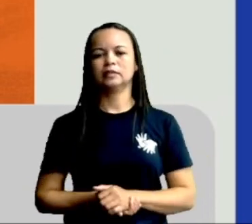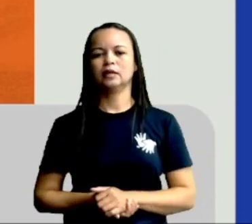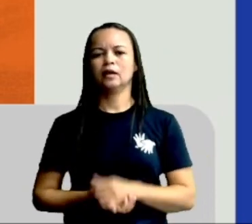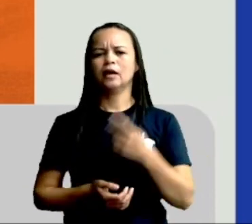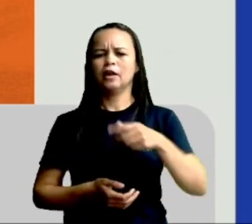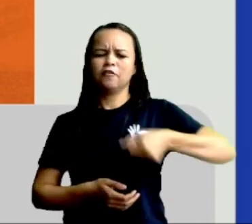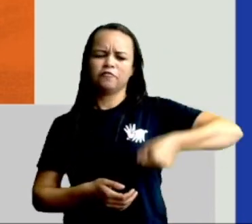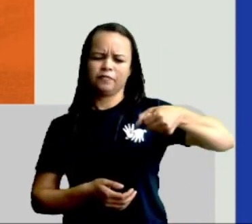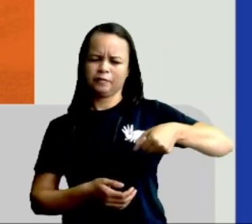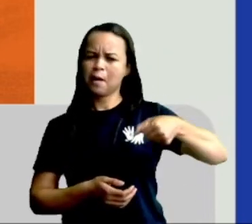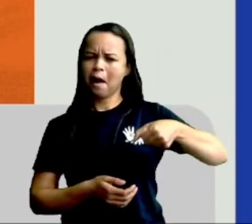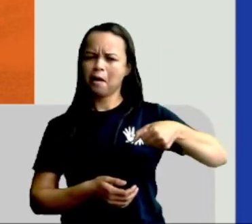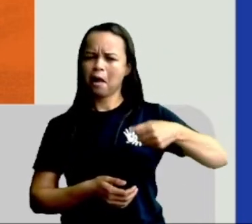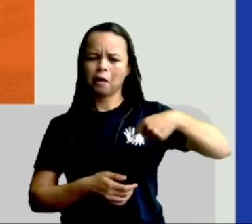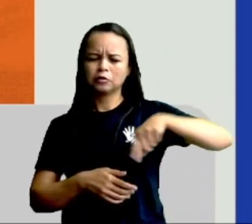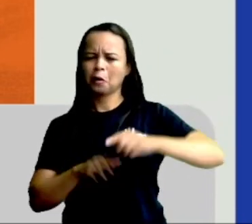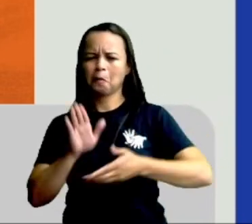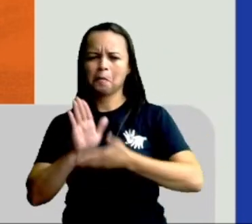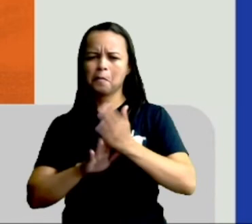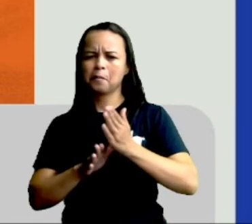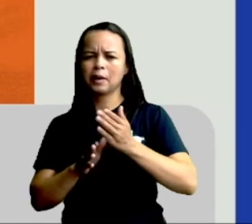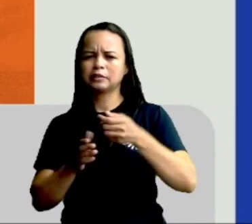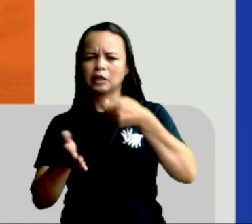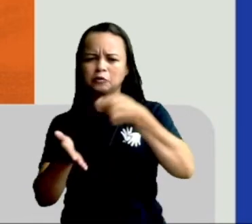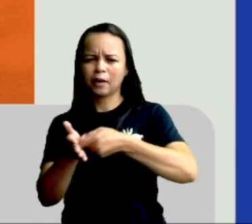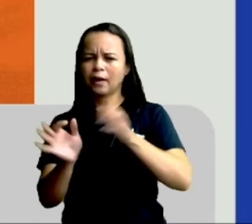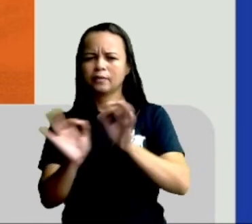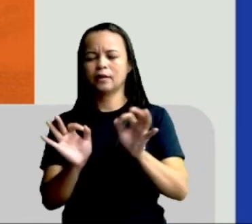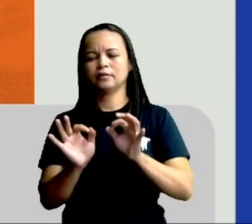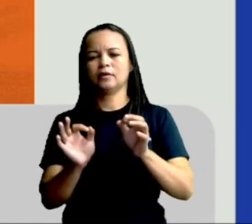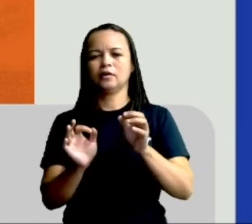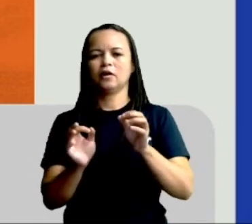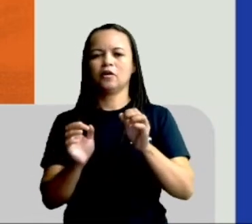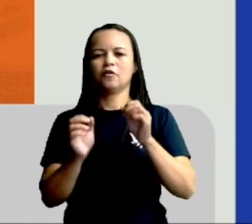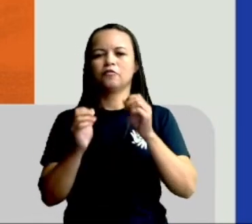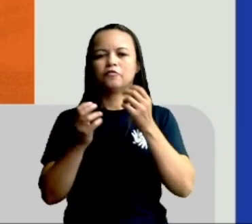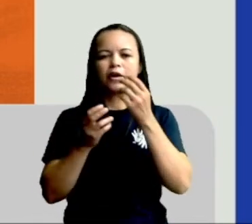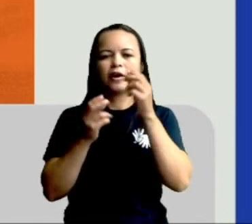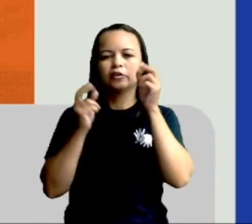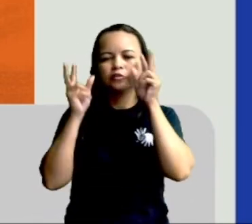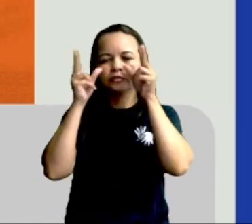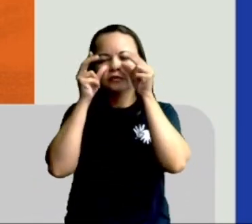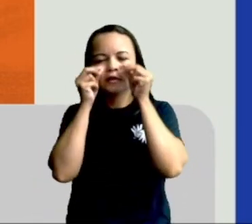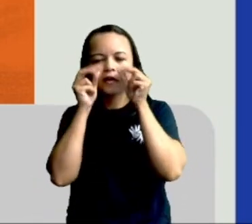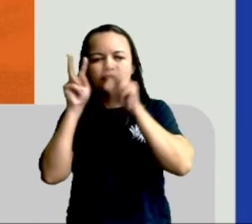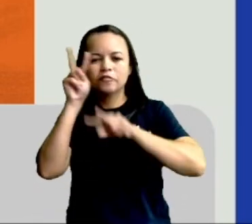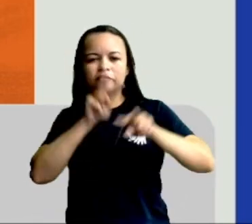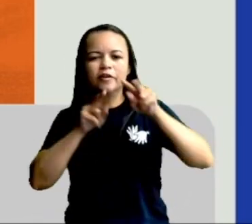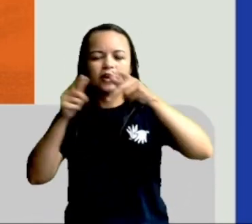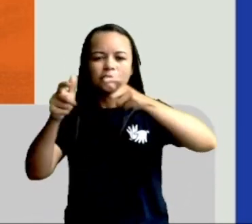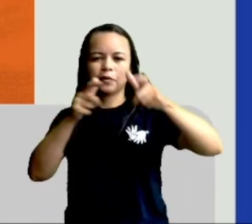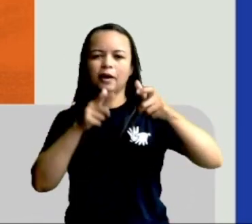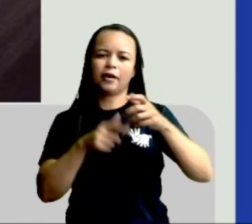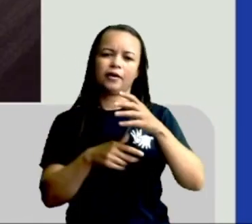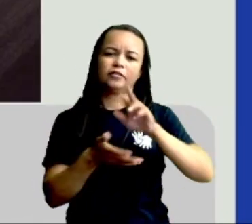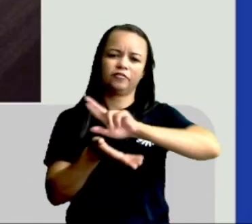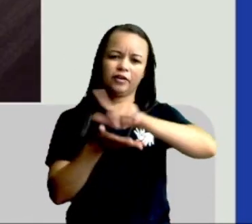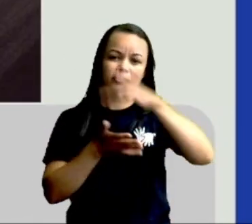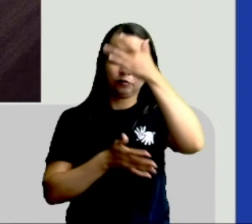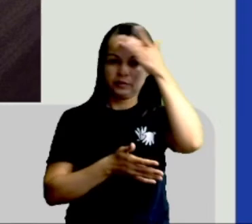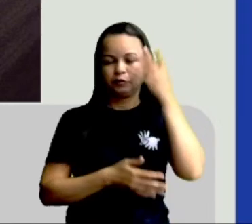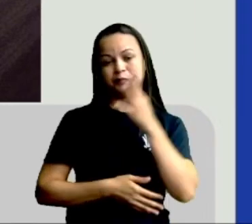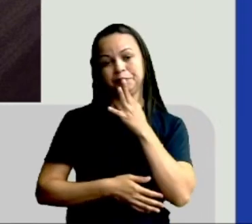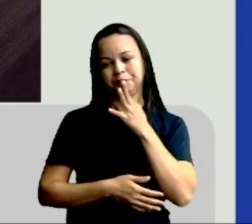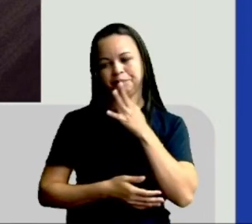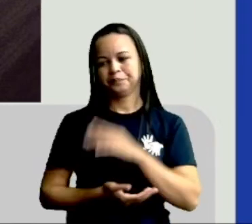viaje sem mala nem de passagem ele precisa ser suas olhos bem lugares e muita gente conhecida